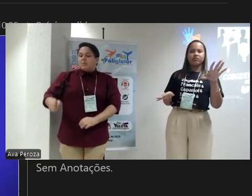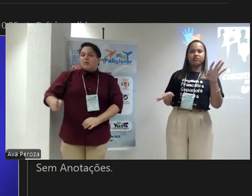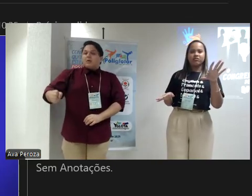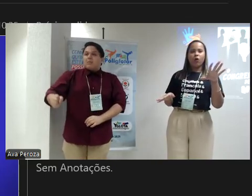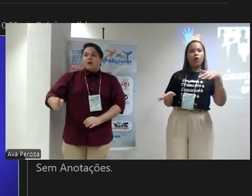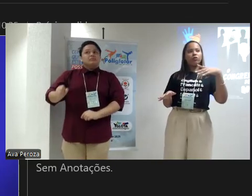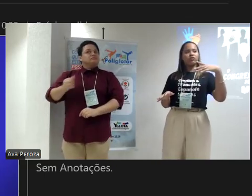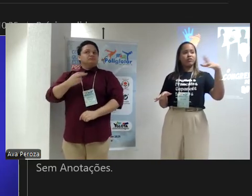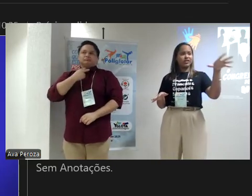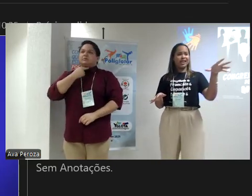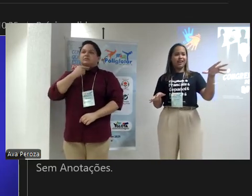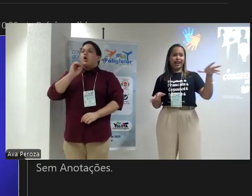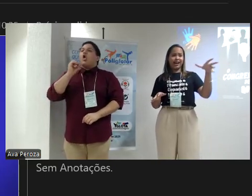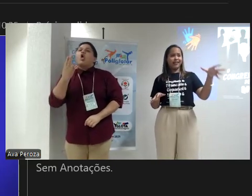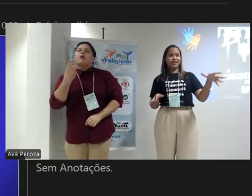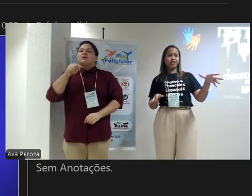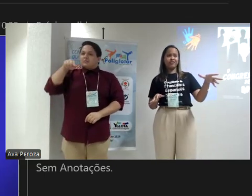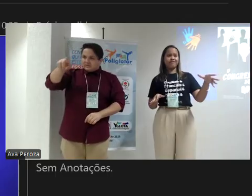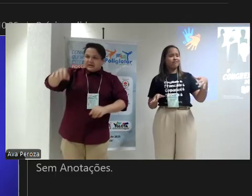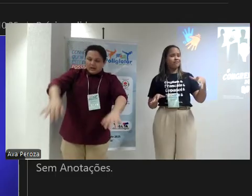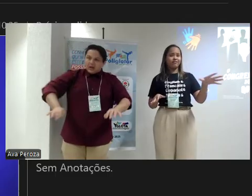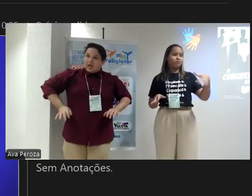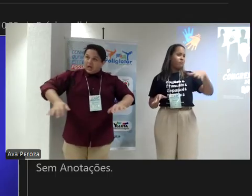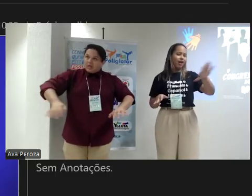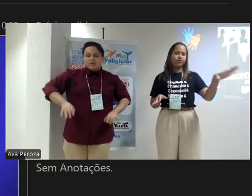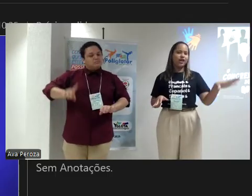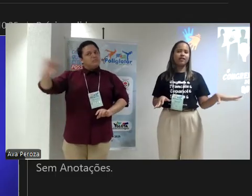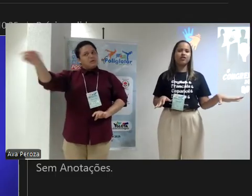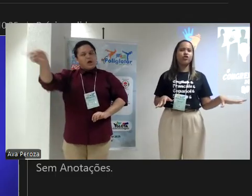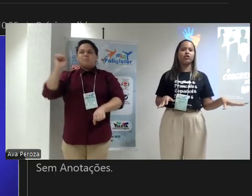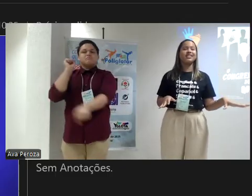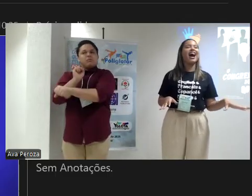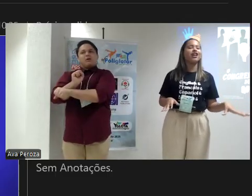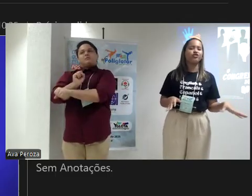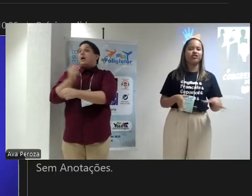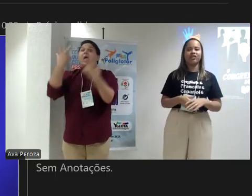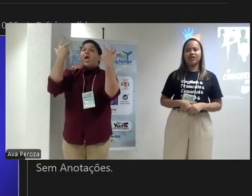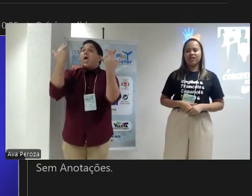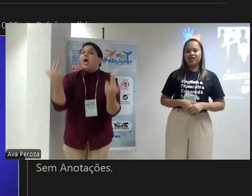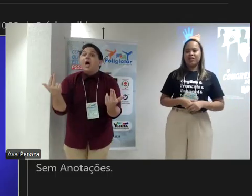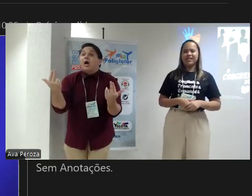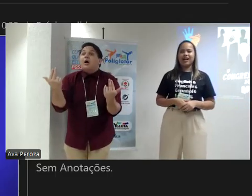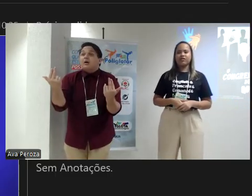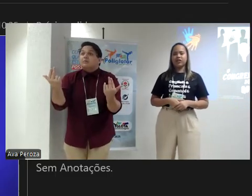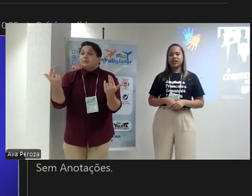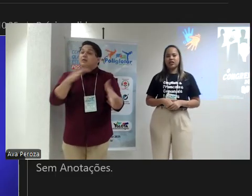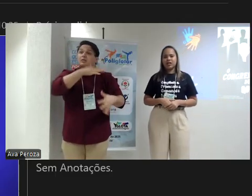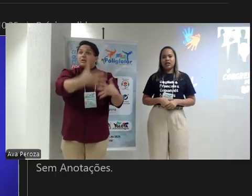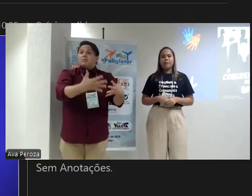muletas. Ou você é cadeirante, pare de usar cadeira de rodas, se arraste.